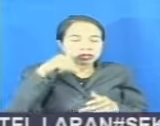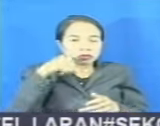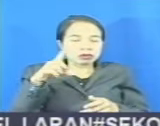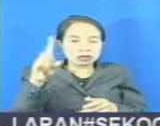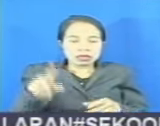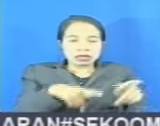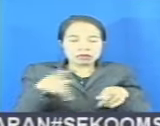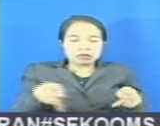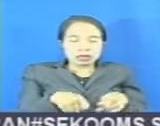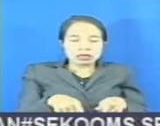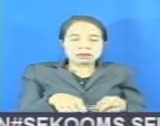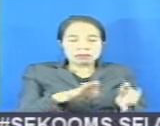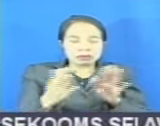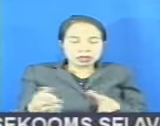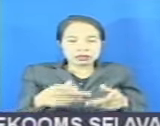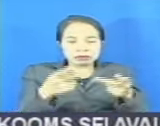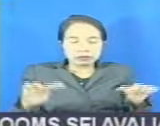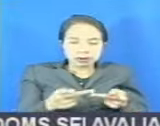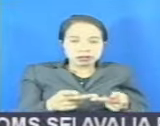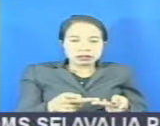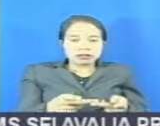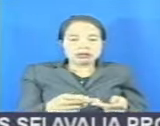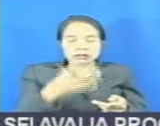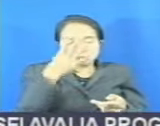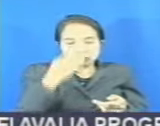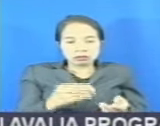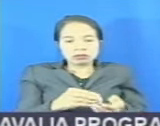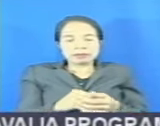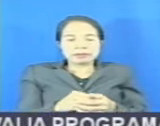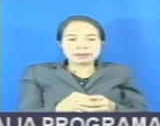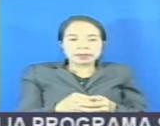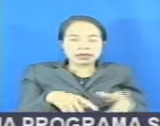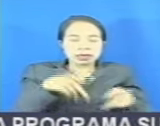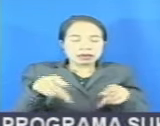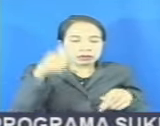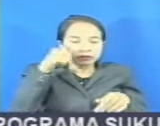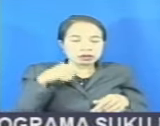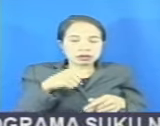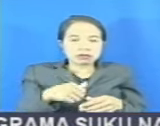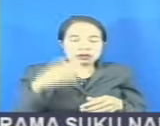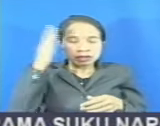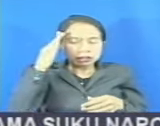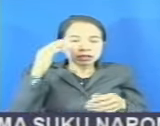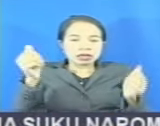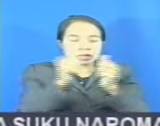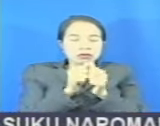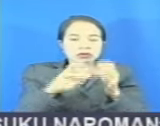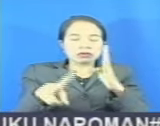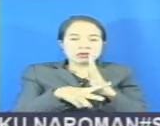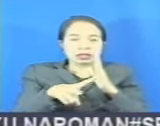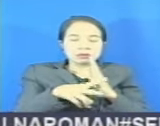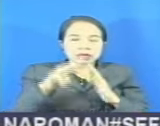ho condição toba latang hela bazulejo. Enquanto cidadão feto nebe desconfia, hamutu ko vítima